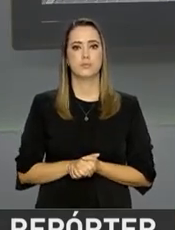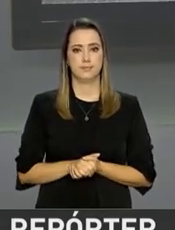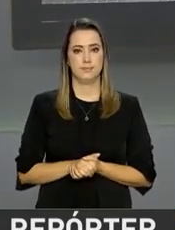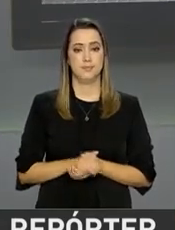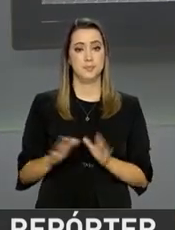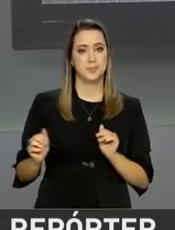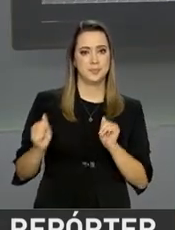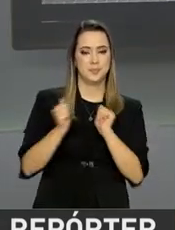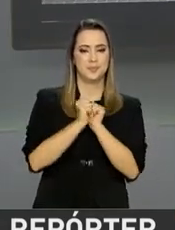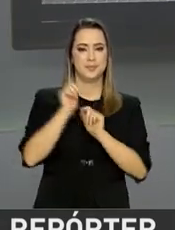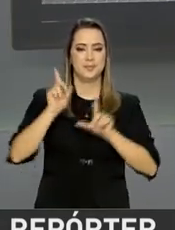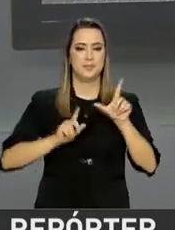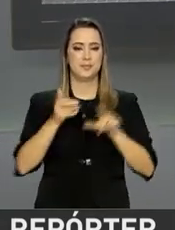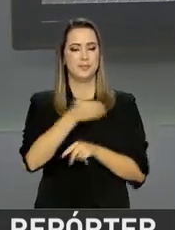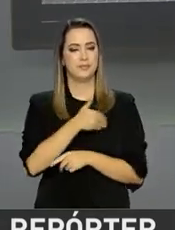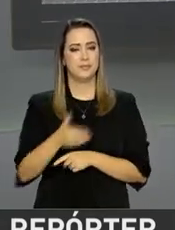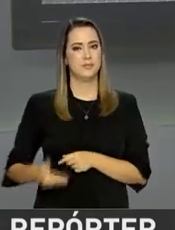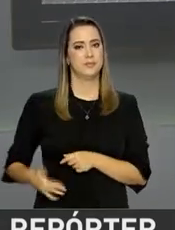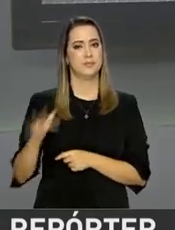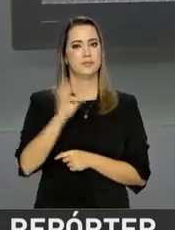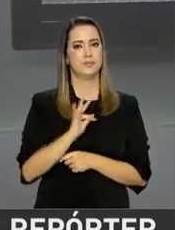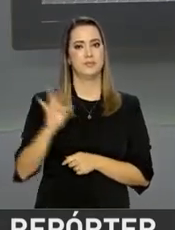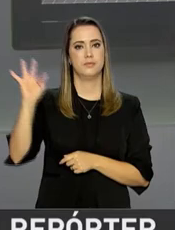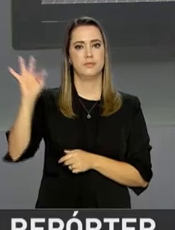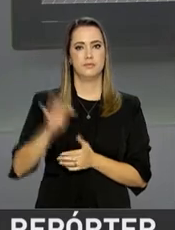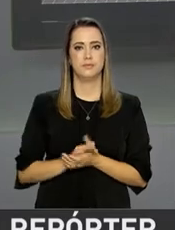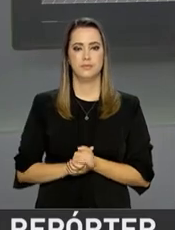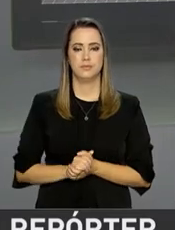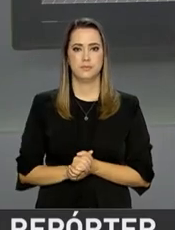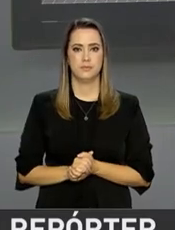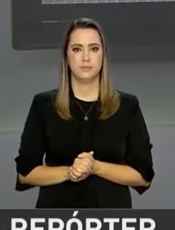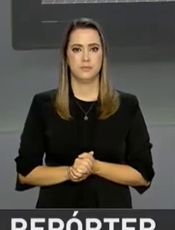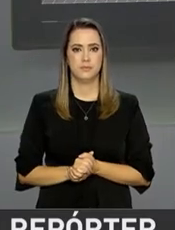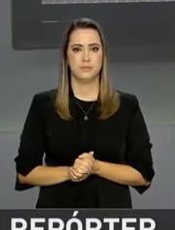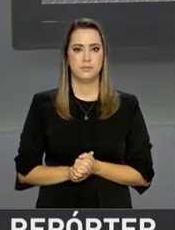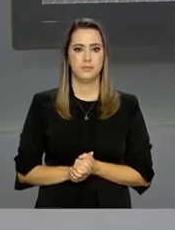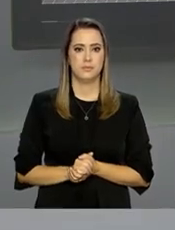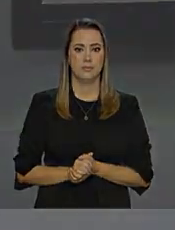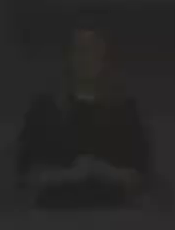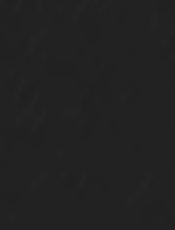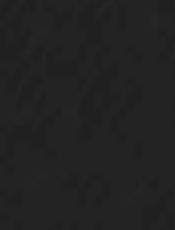internet continue com a gente e nbr a tv do governo federal